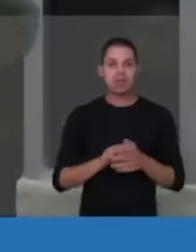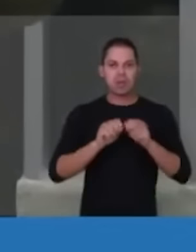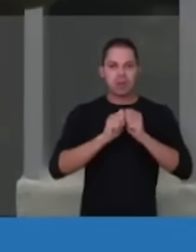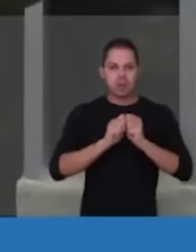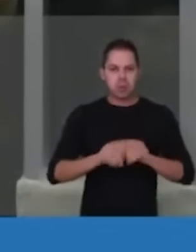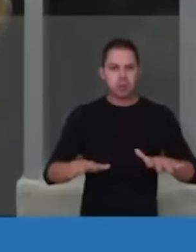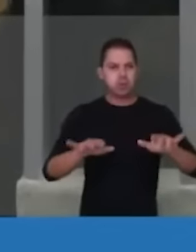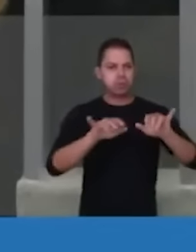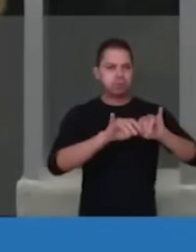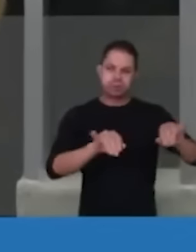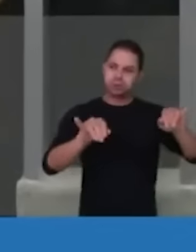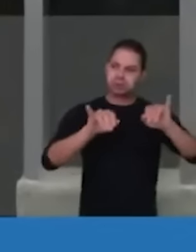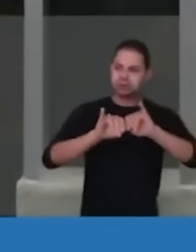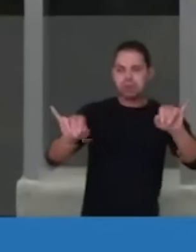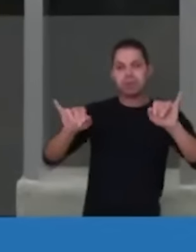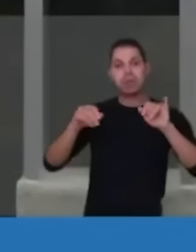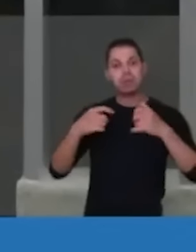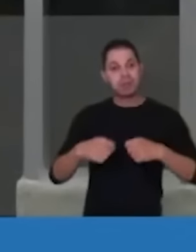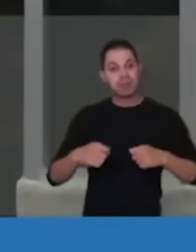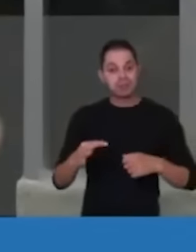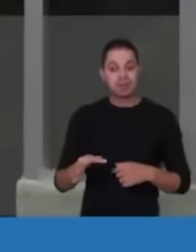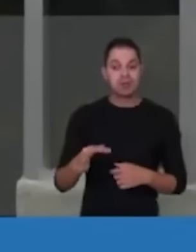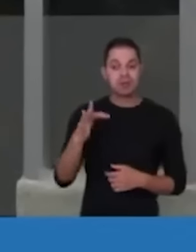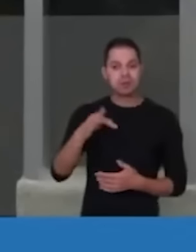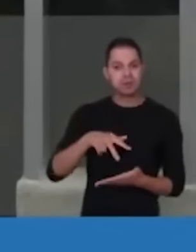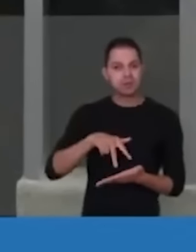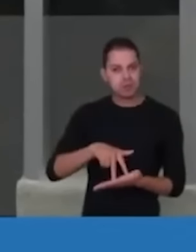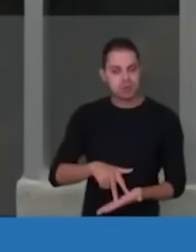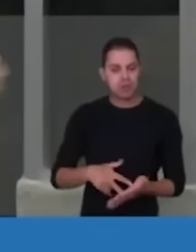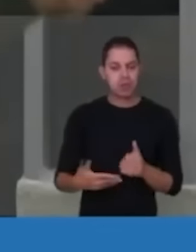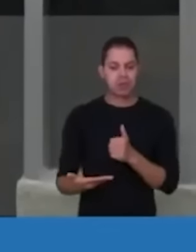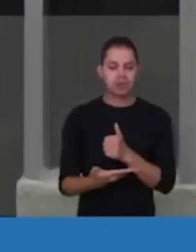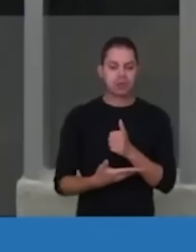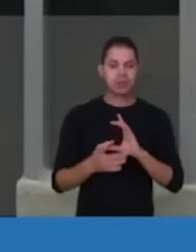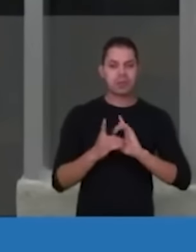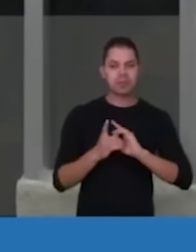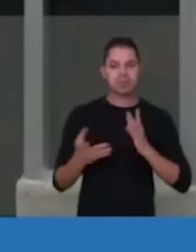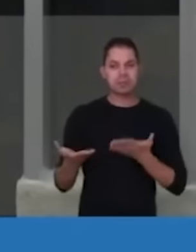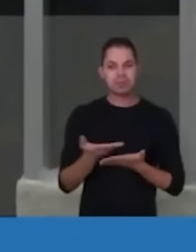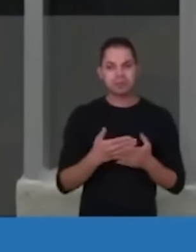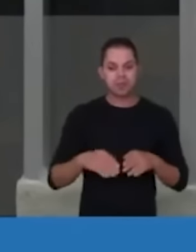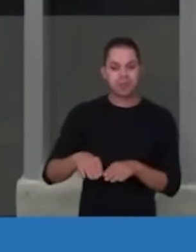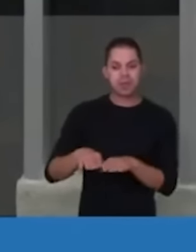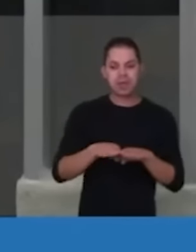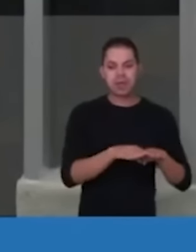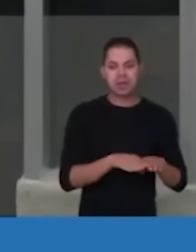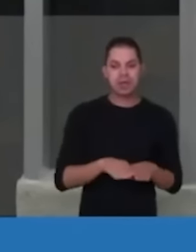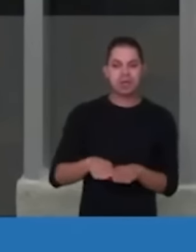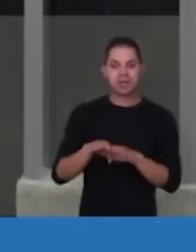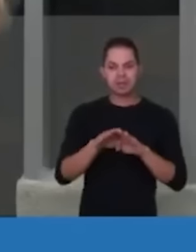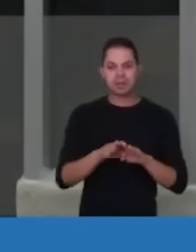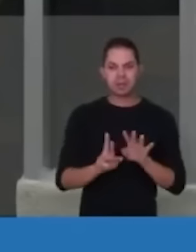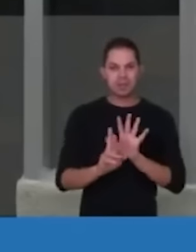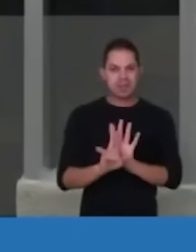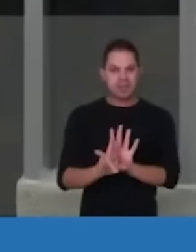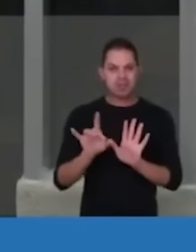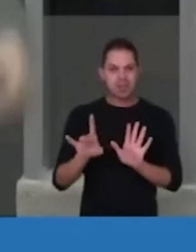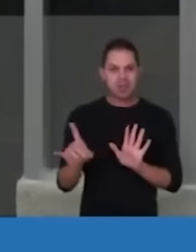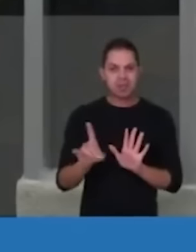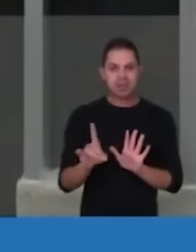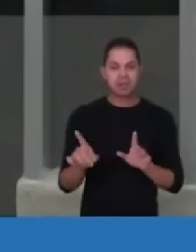constrói um futuro sólido com bases democráticas e uma democracia que não se limite à democracia representativa precisamos de